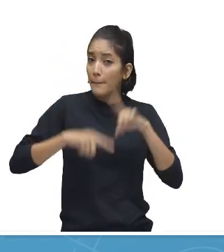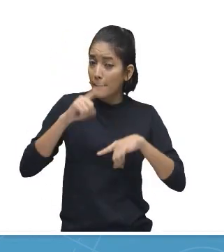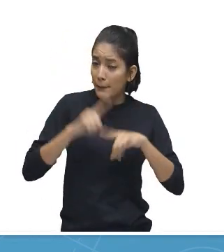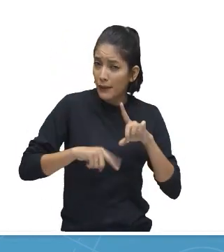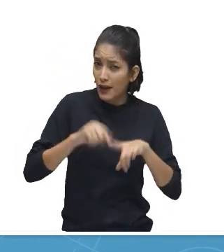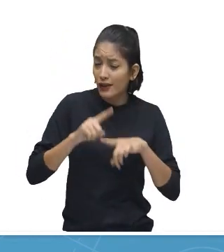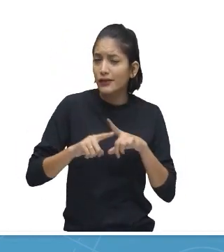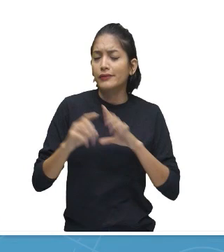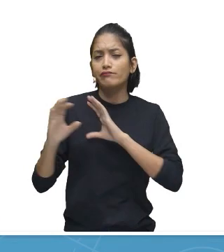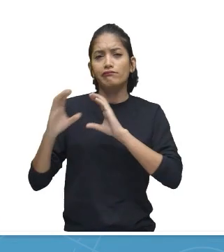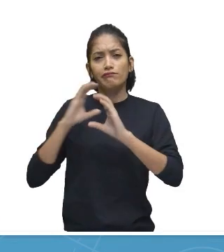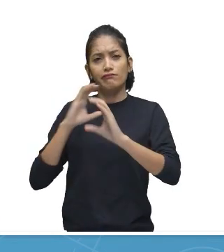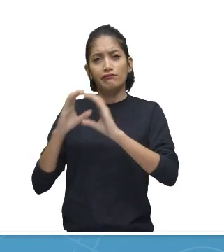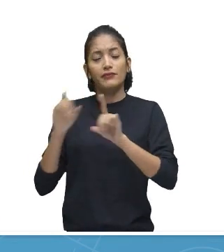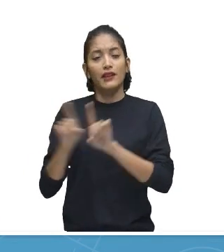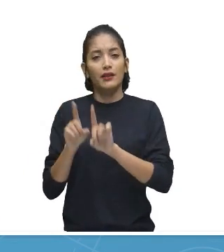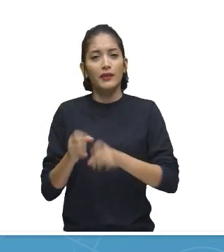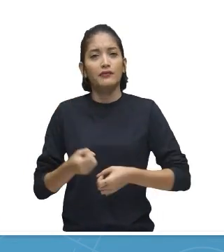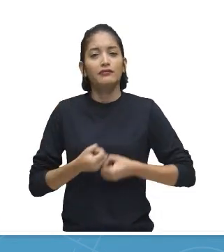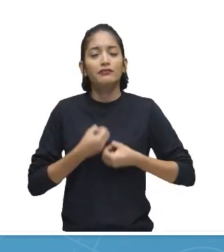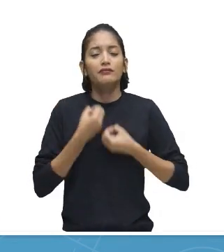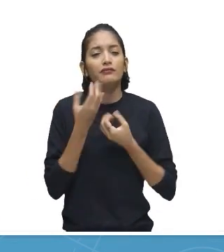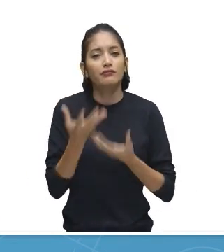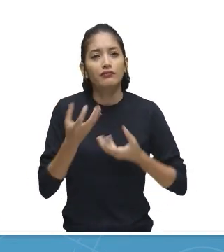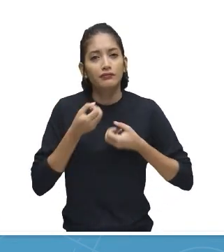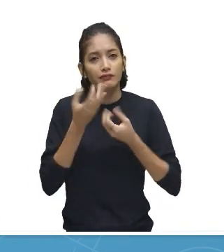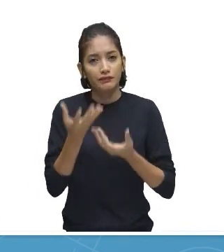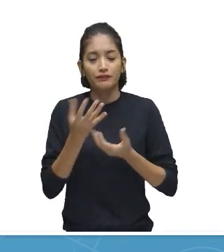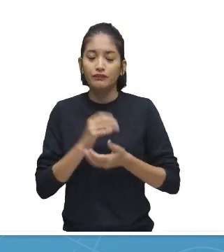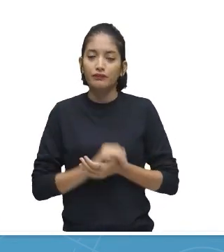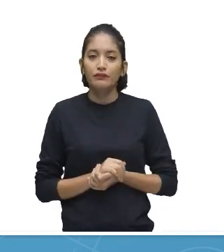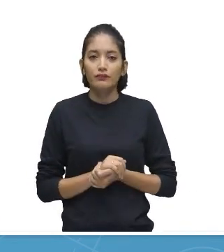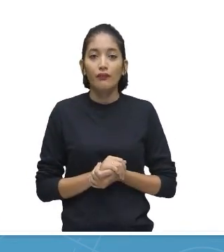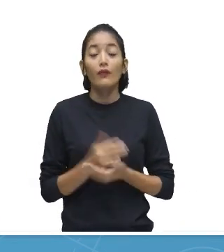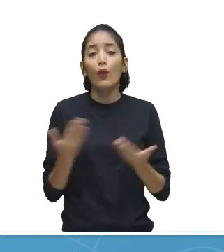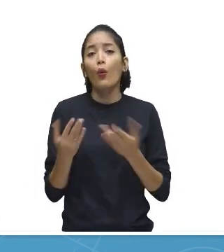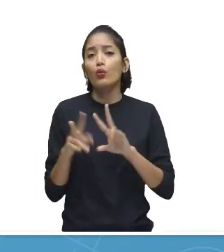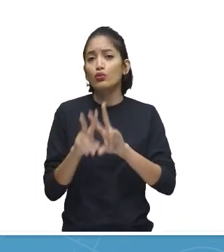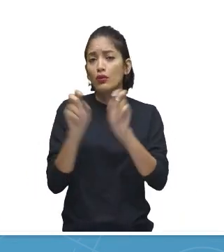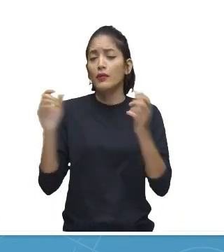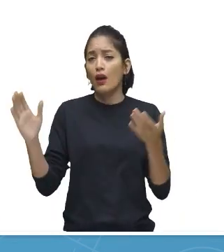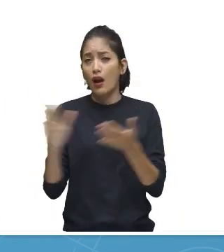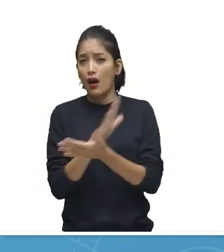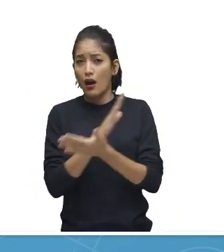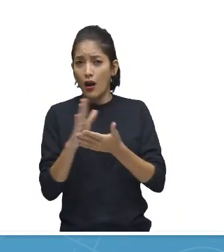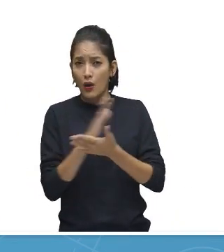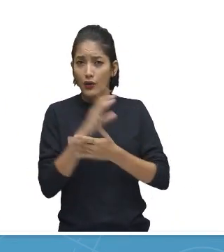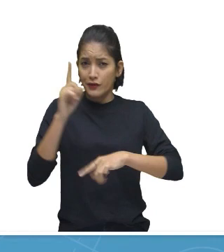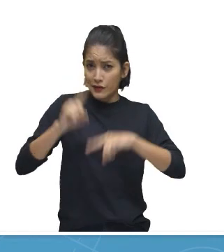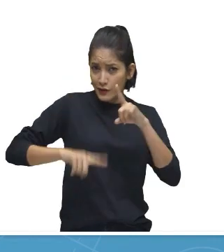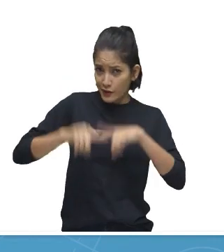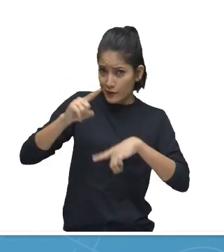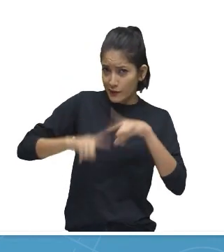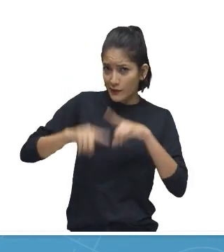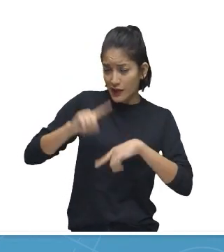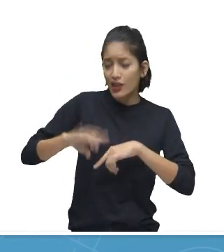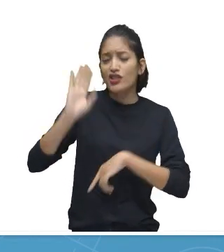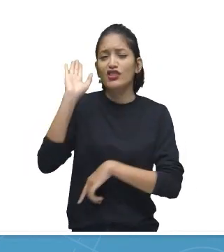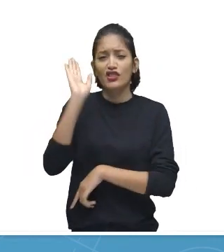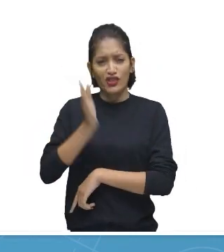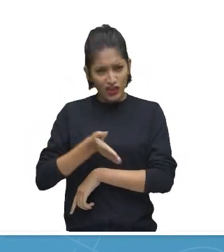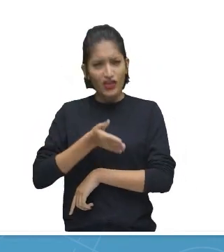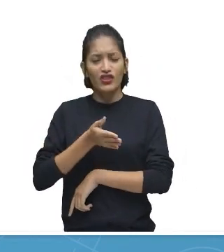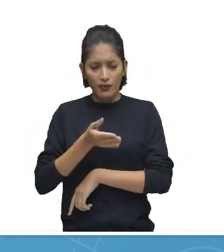de comunicação e expressão. Então, a gente vai falar hoje sobre alguns desses instrumentos artísticos dos quais a gente pode